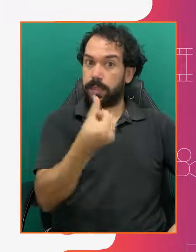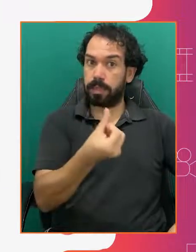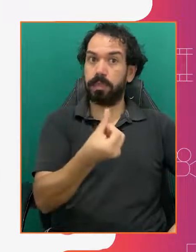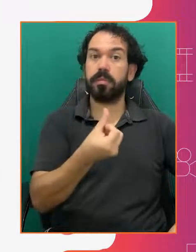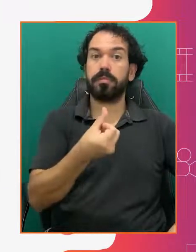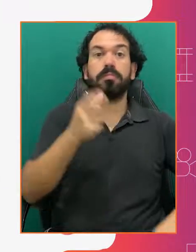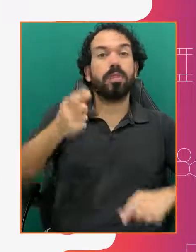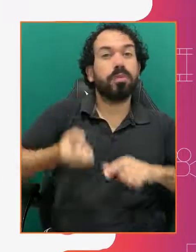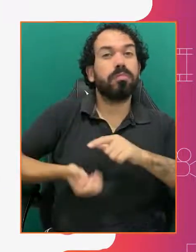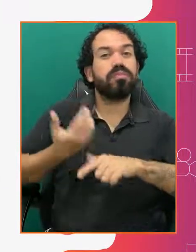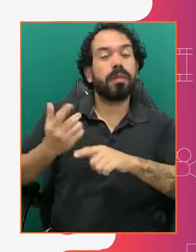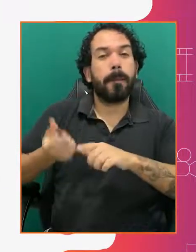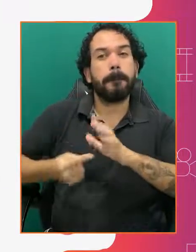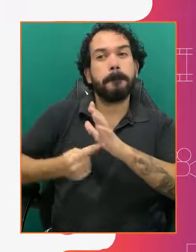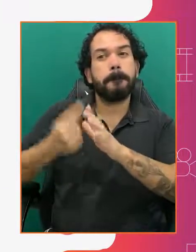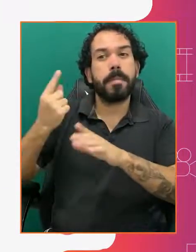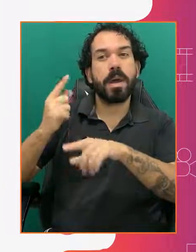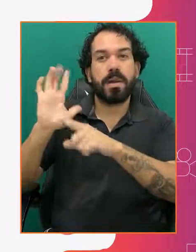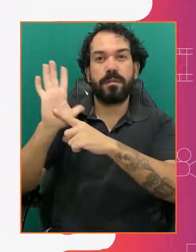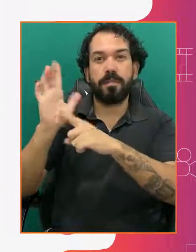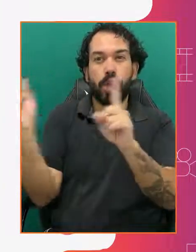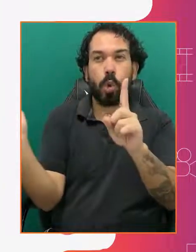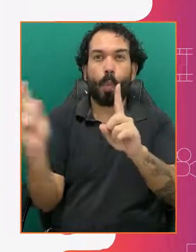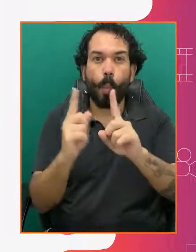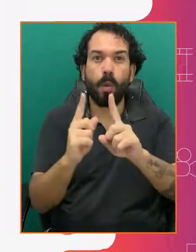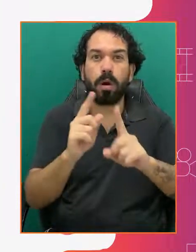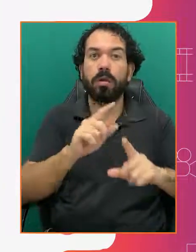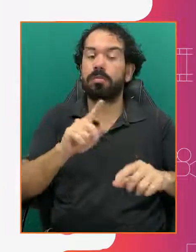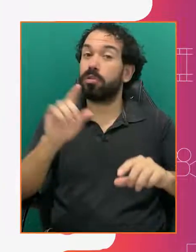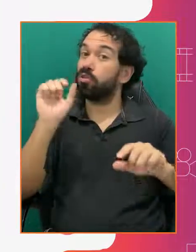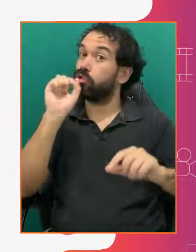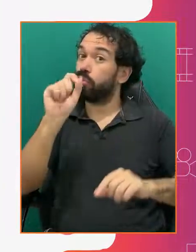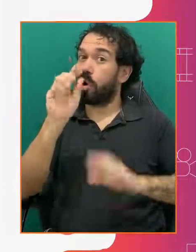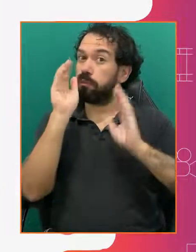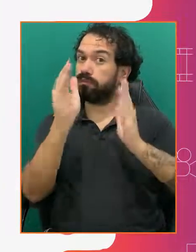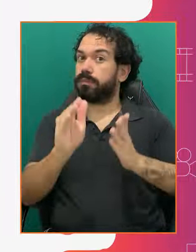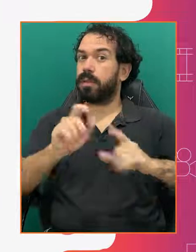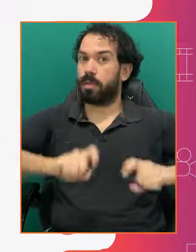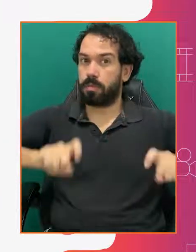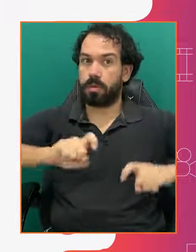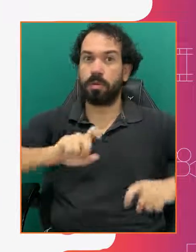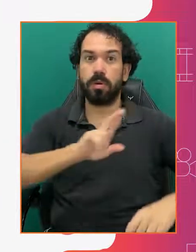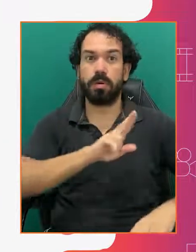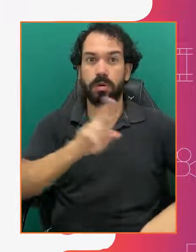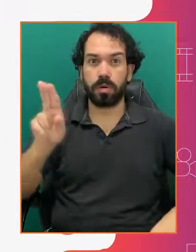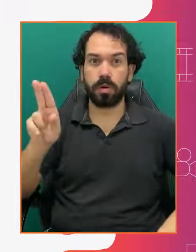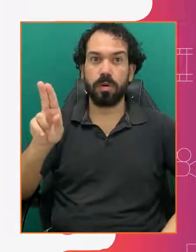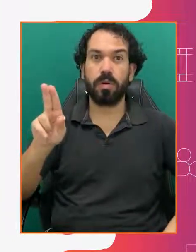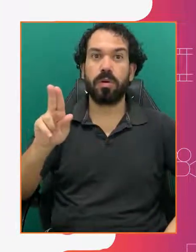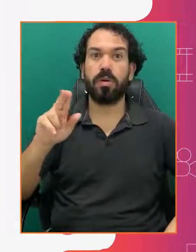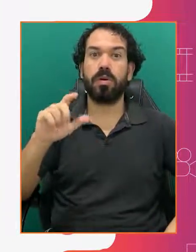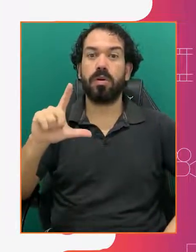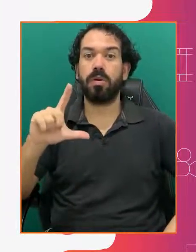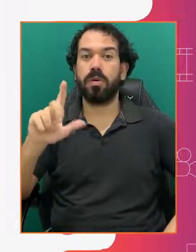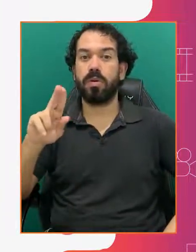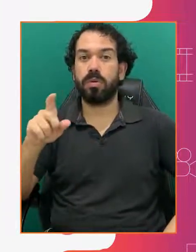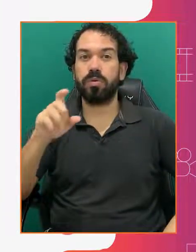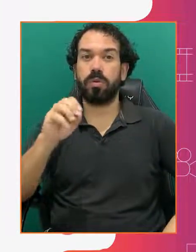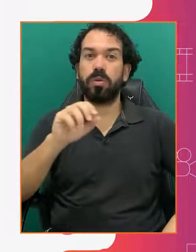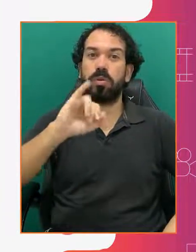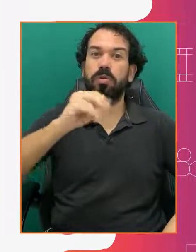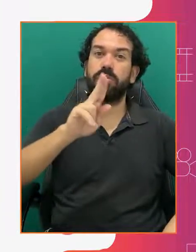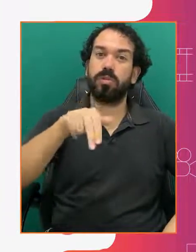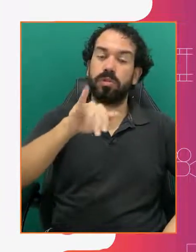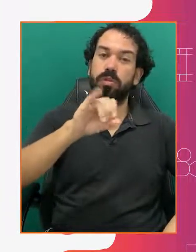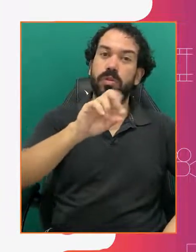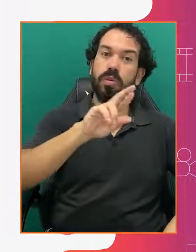1986, com a produção do seu primeiro curta de animação inteiramente computadorizado, chamado de Luxo Júnior,